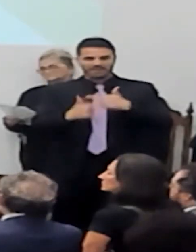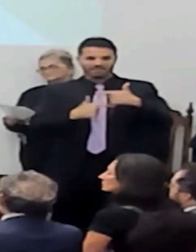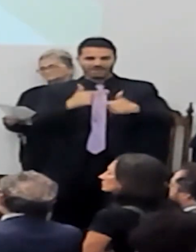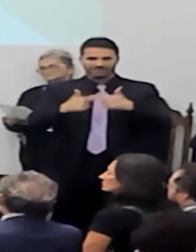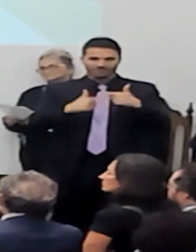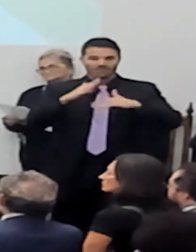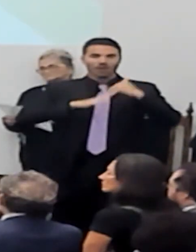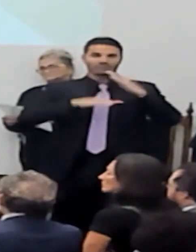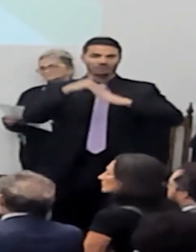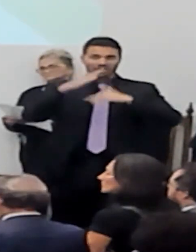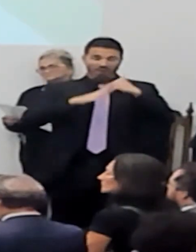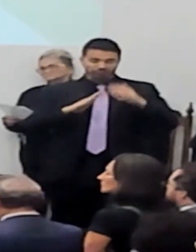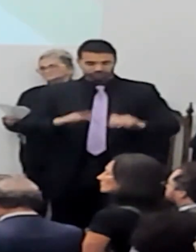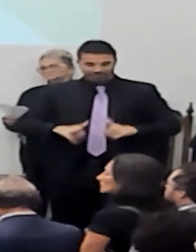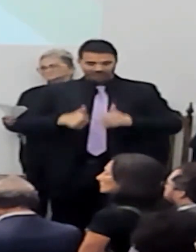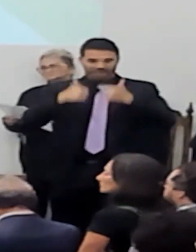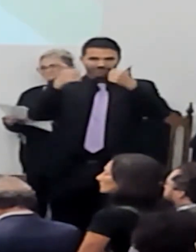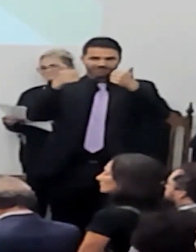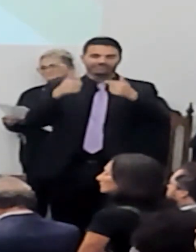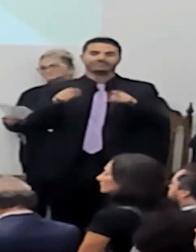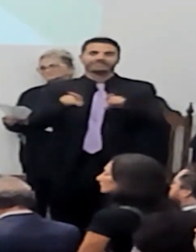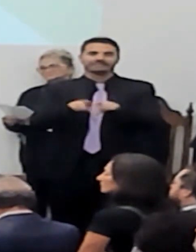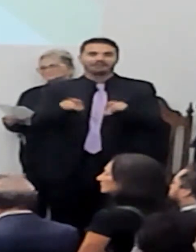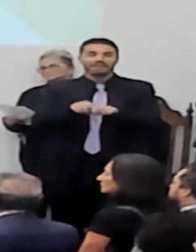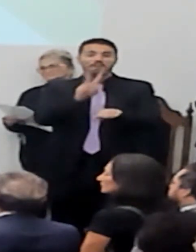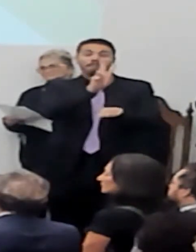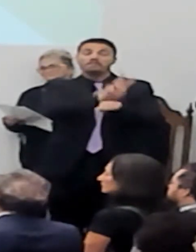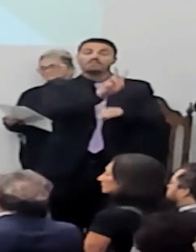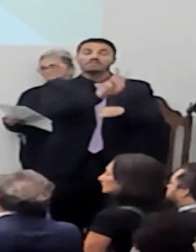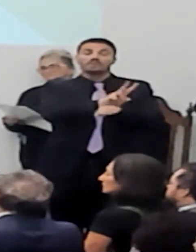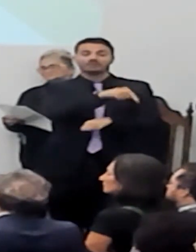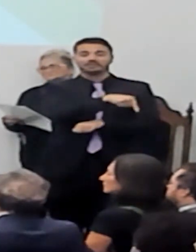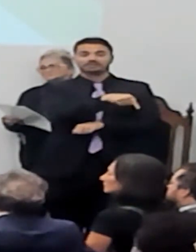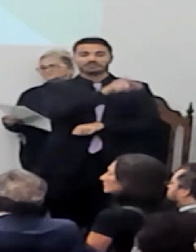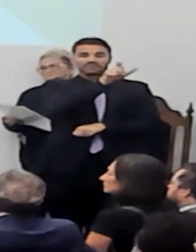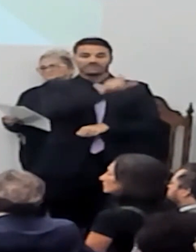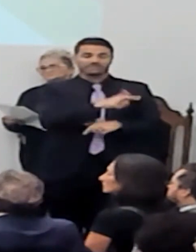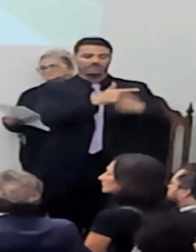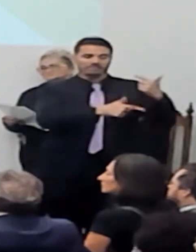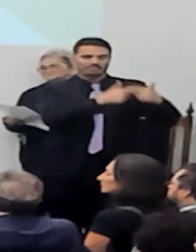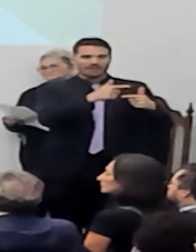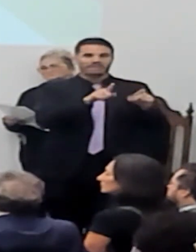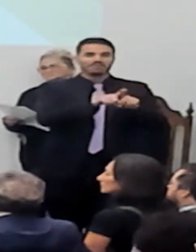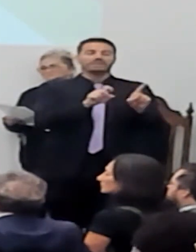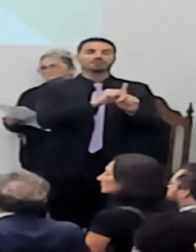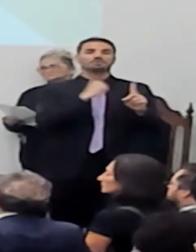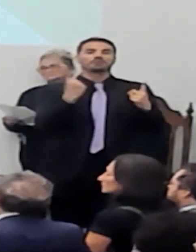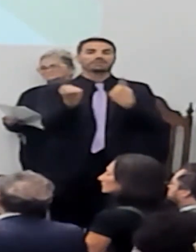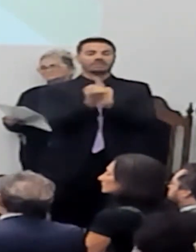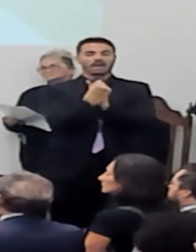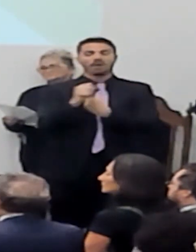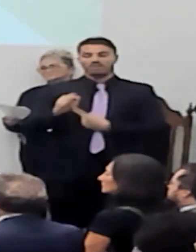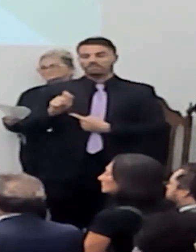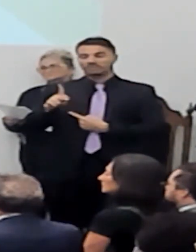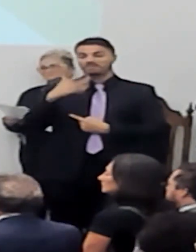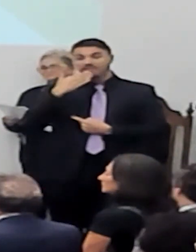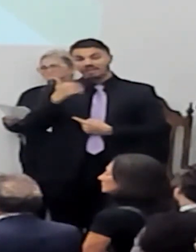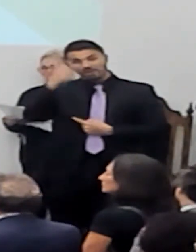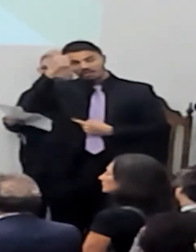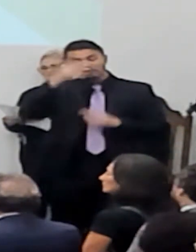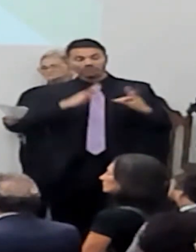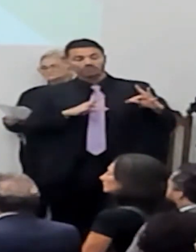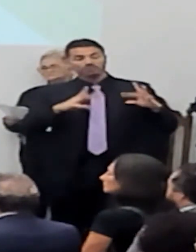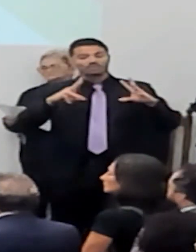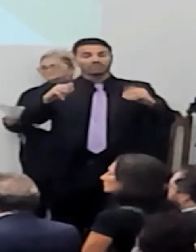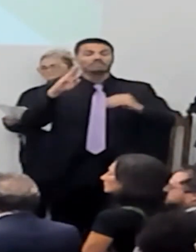passou o comando do Ministério do Trabalho para Luiz Marinho, que já foi prefeito de São Bernardo do Campo. Marinho disse que